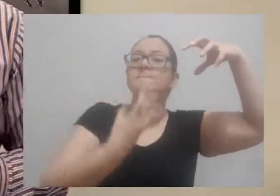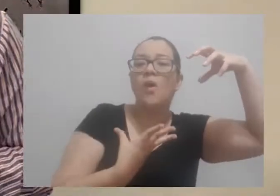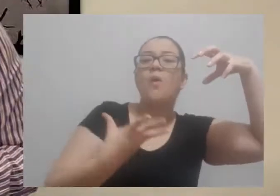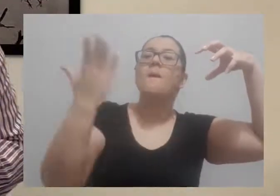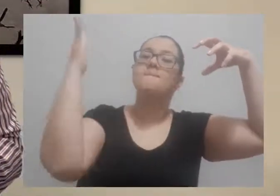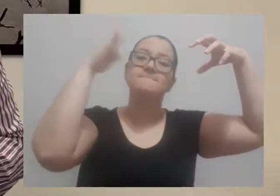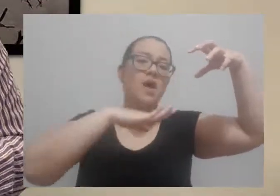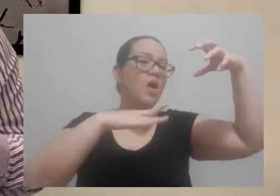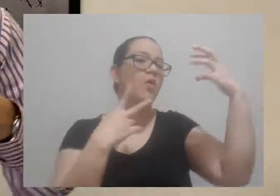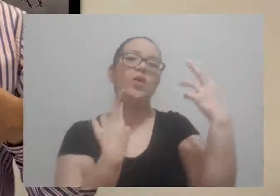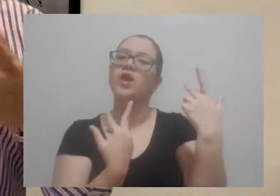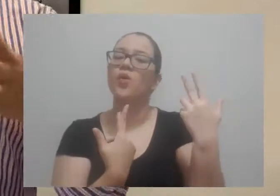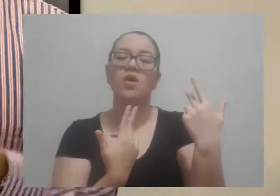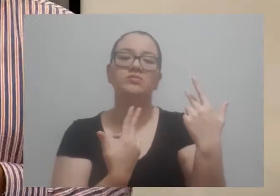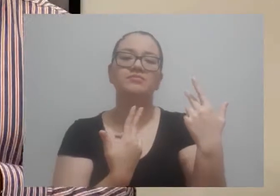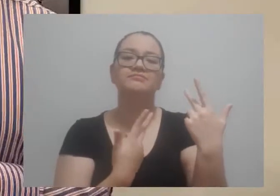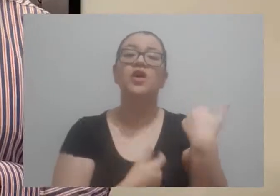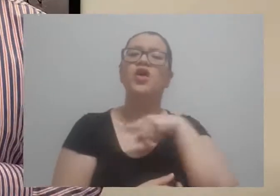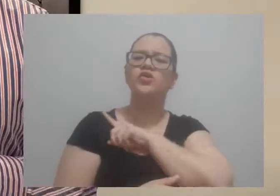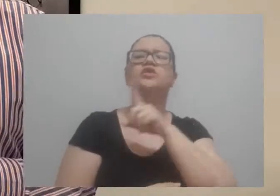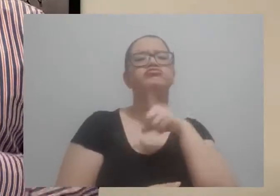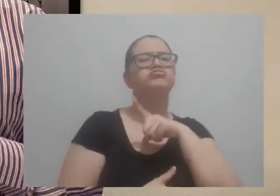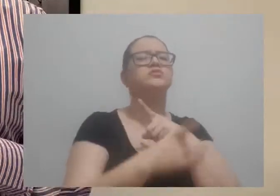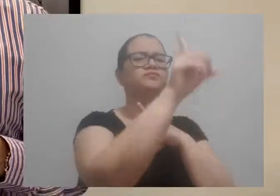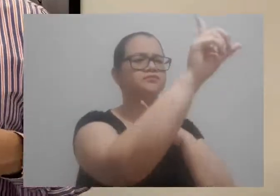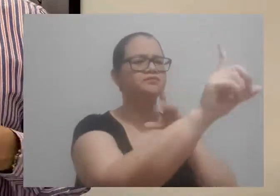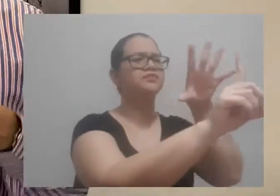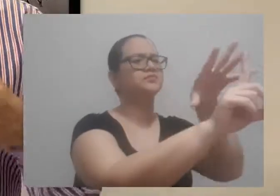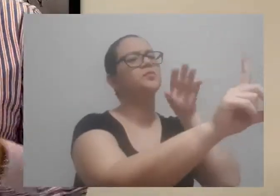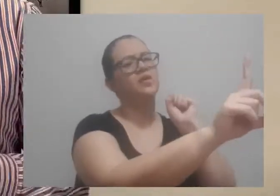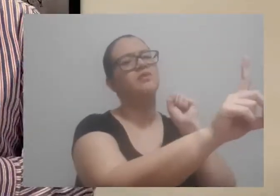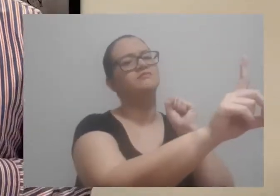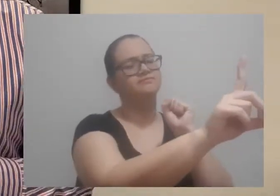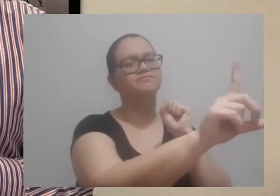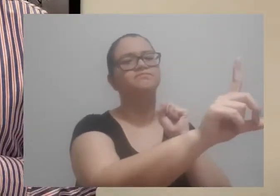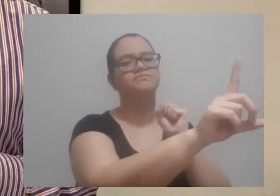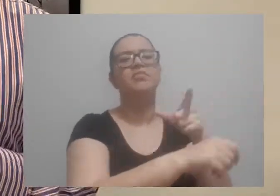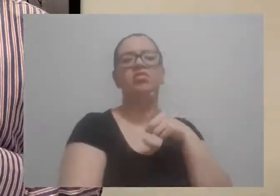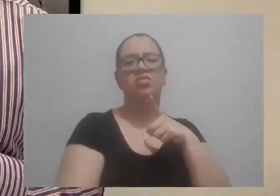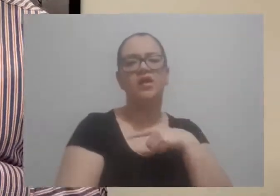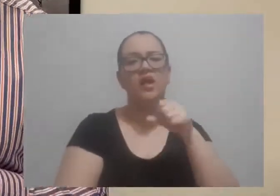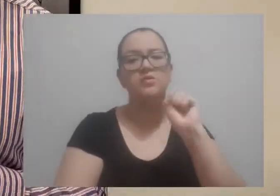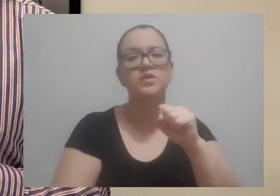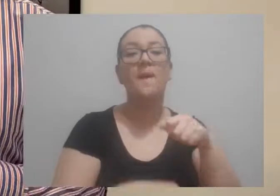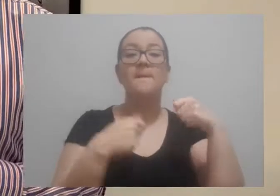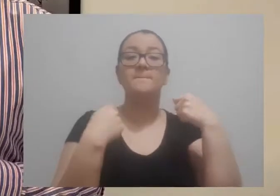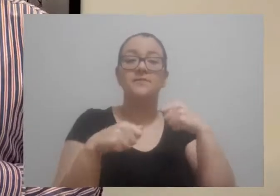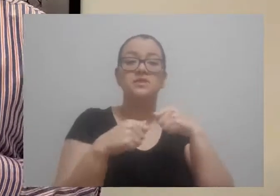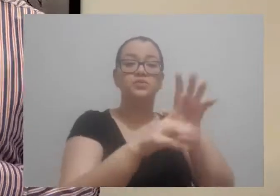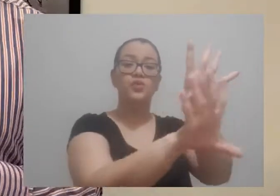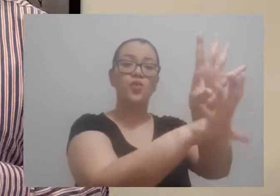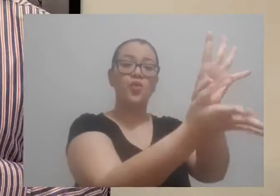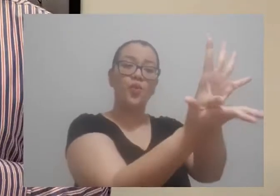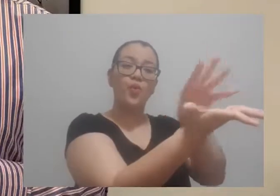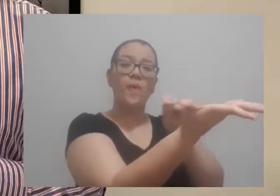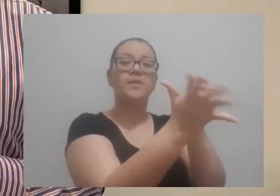modelo, nós temos um referencial, nós temos alguém a quem imitar, nós temos um padrão o qual